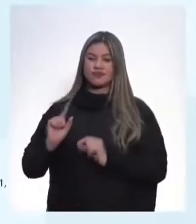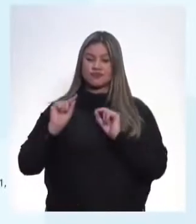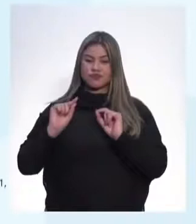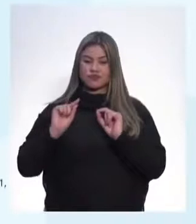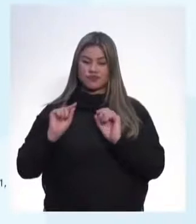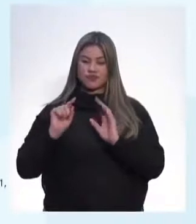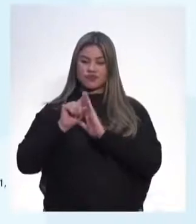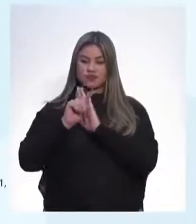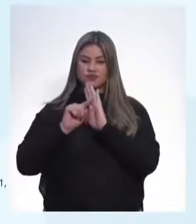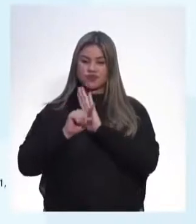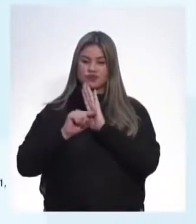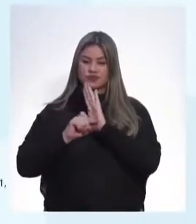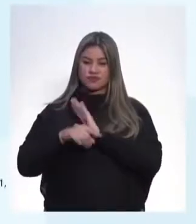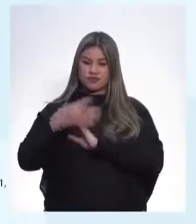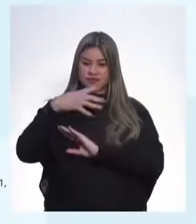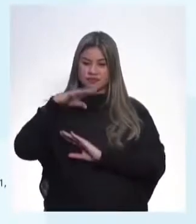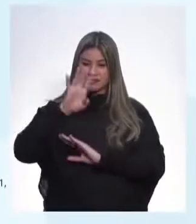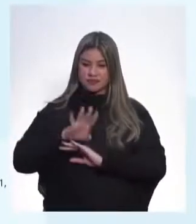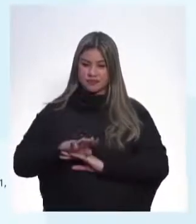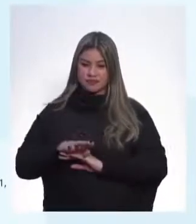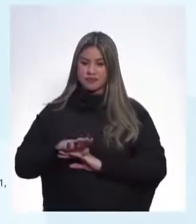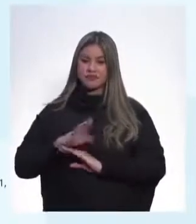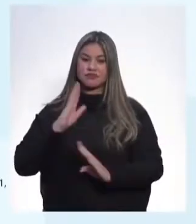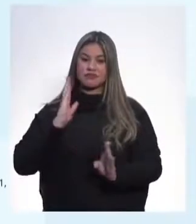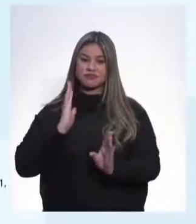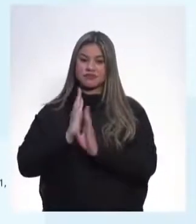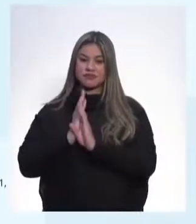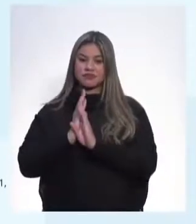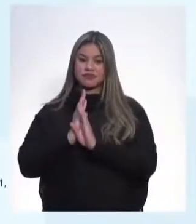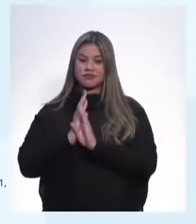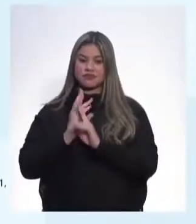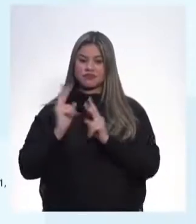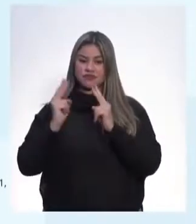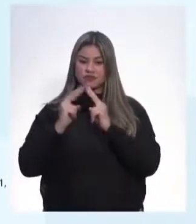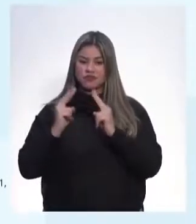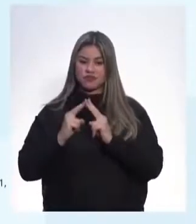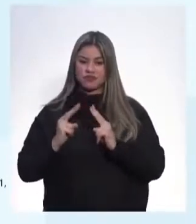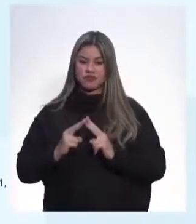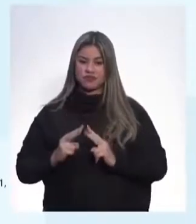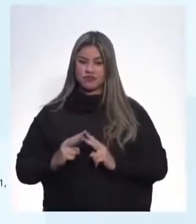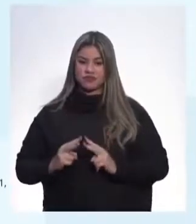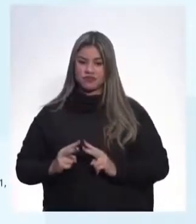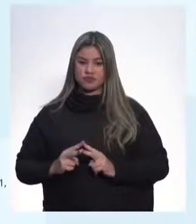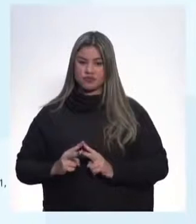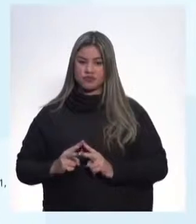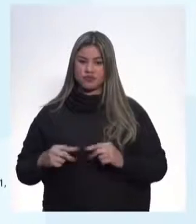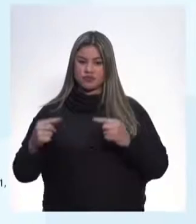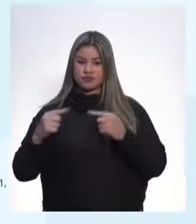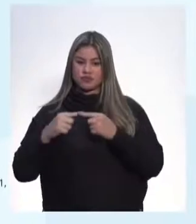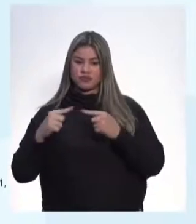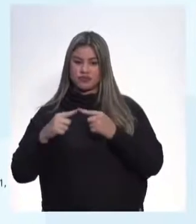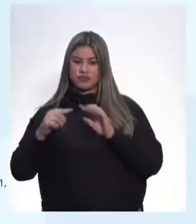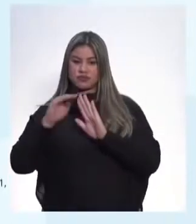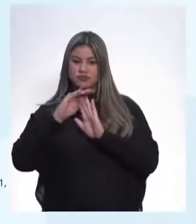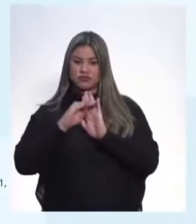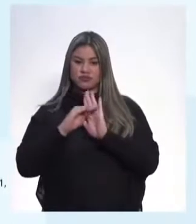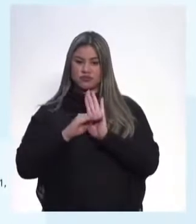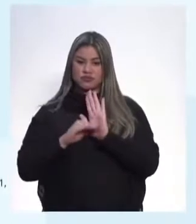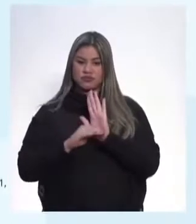a tabela a seguir e identifique os pares ordenados que atendam à